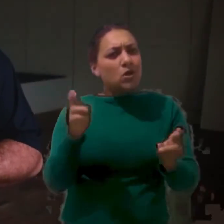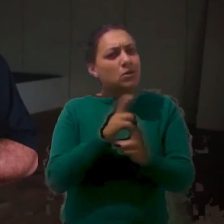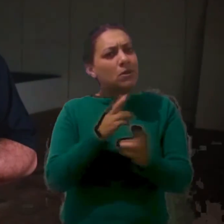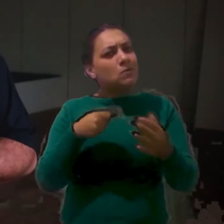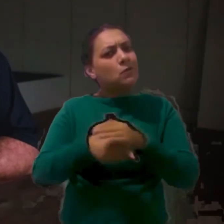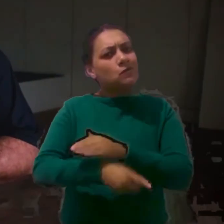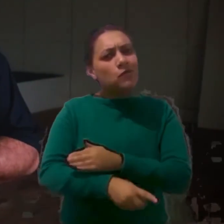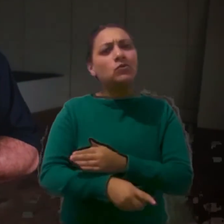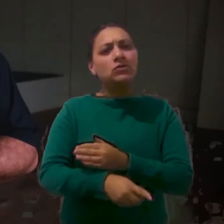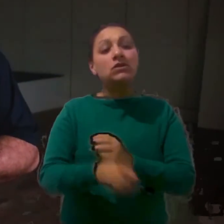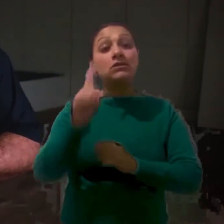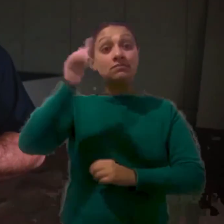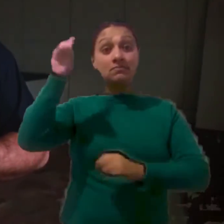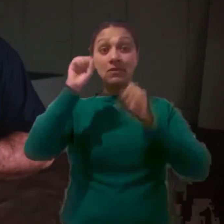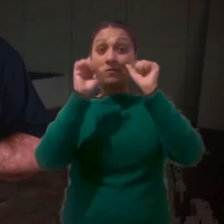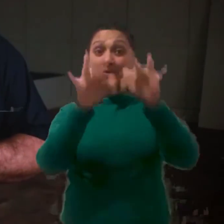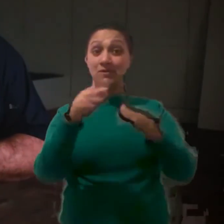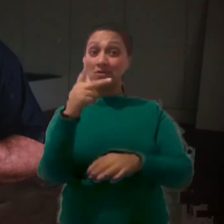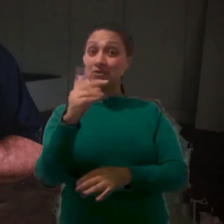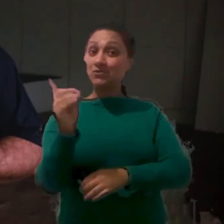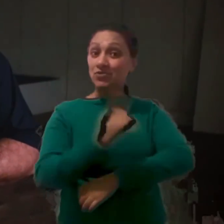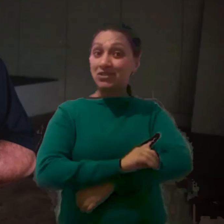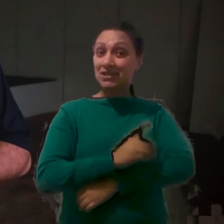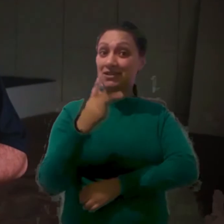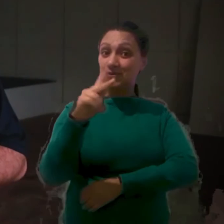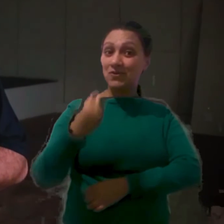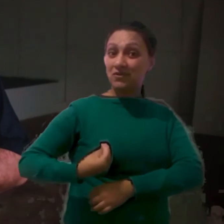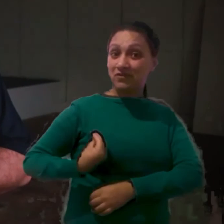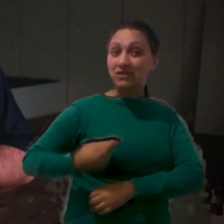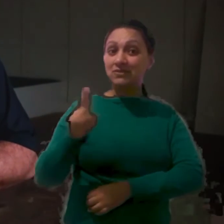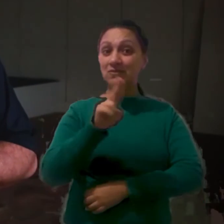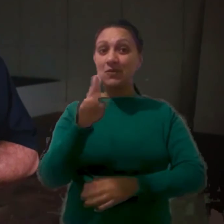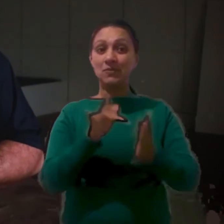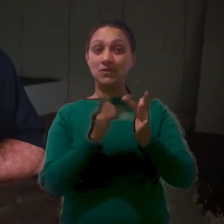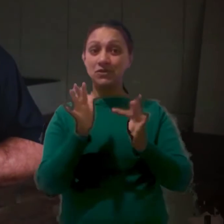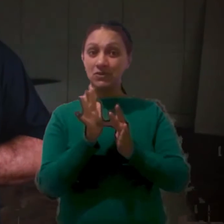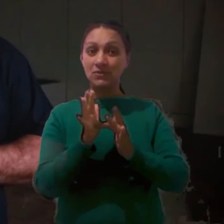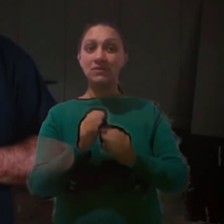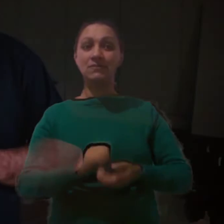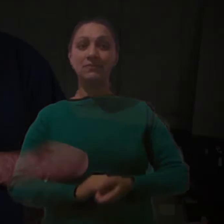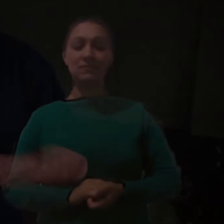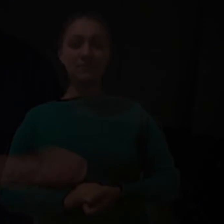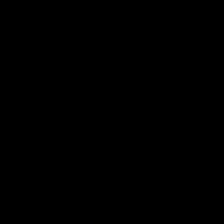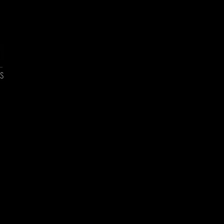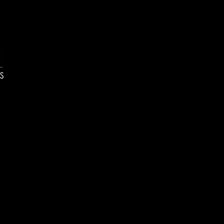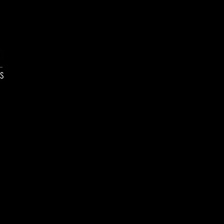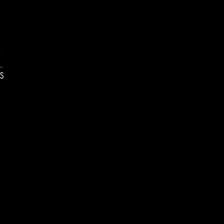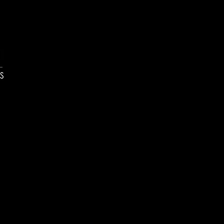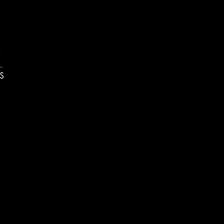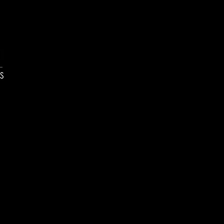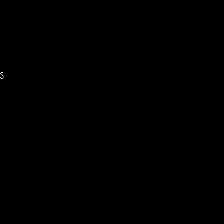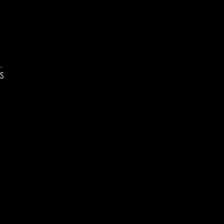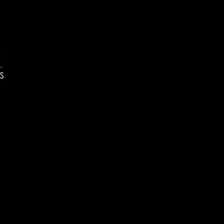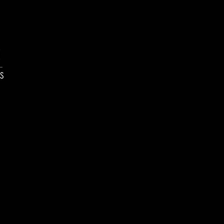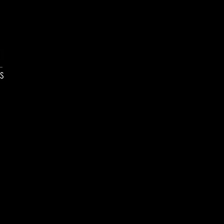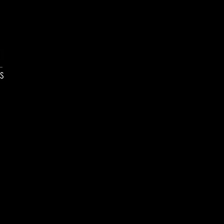profundo com você e deus abençoe a tua vida deus abençoe teu dia em nome de jesus